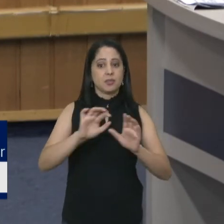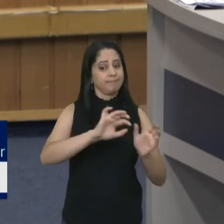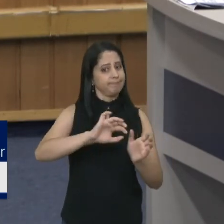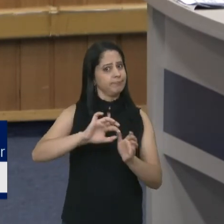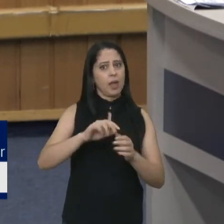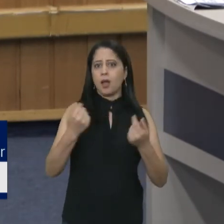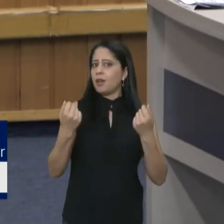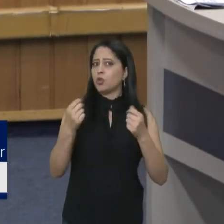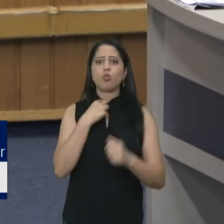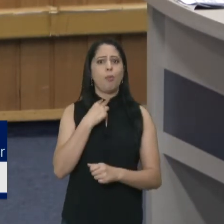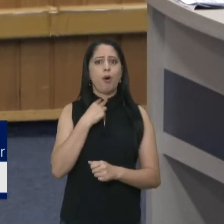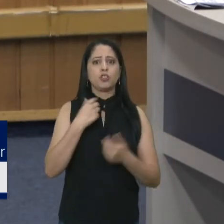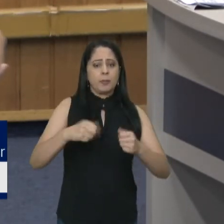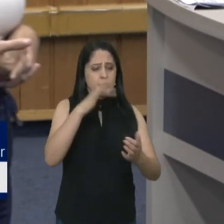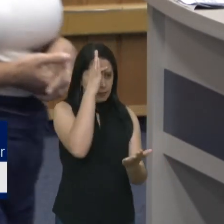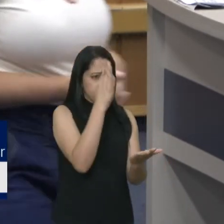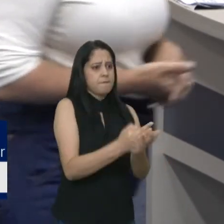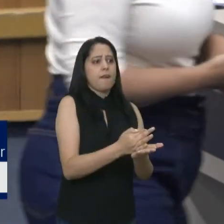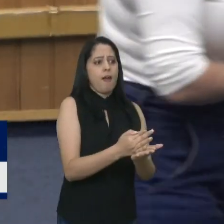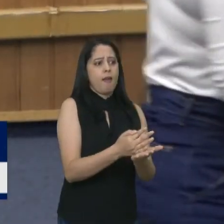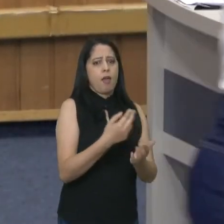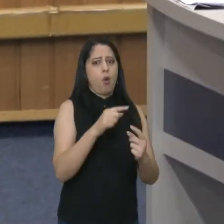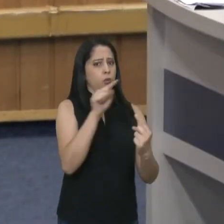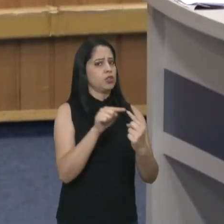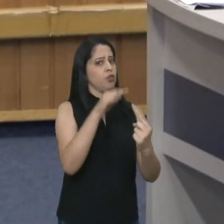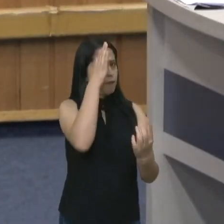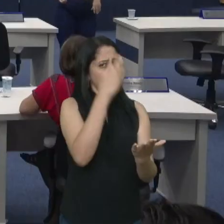usar o espaço para isso.